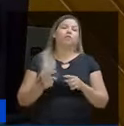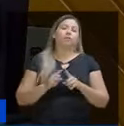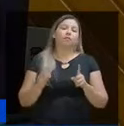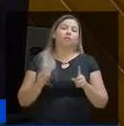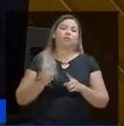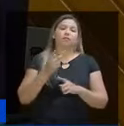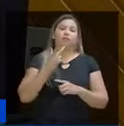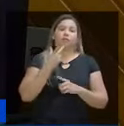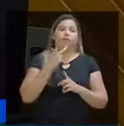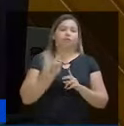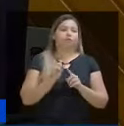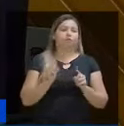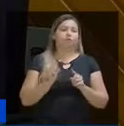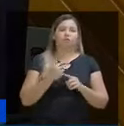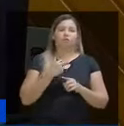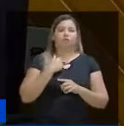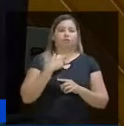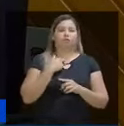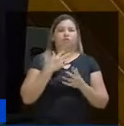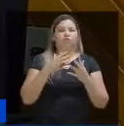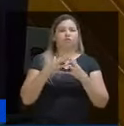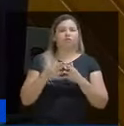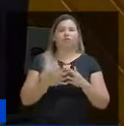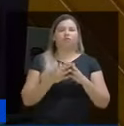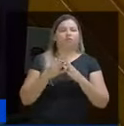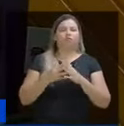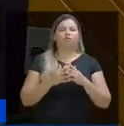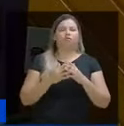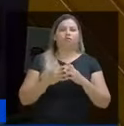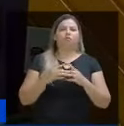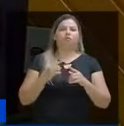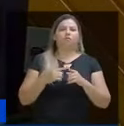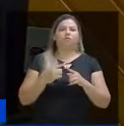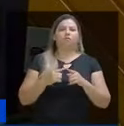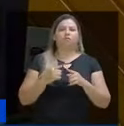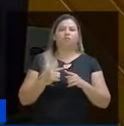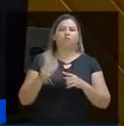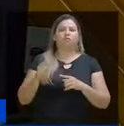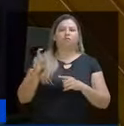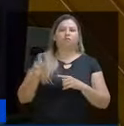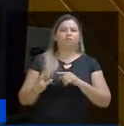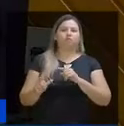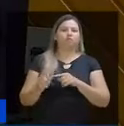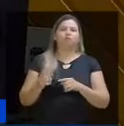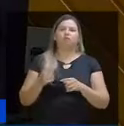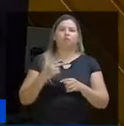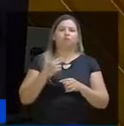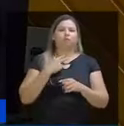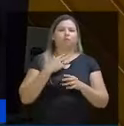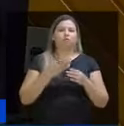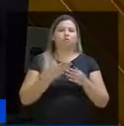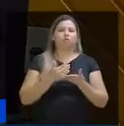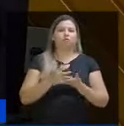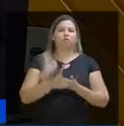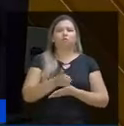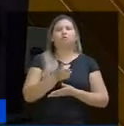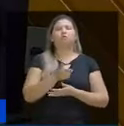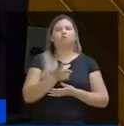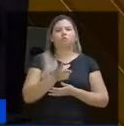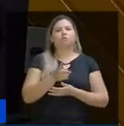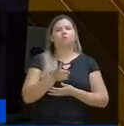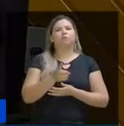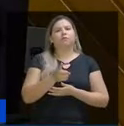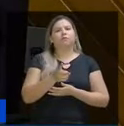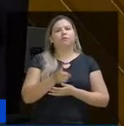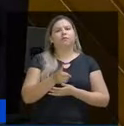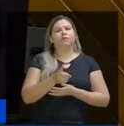subsistir. Adianto desde já que a pretensão da recorrente não merece prosperar, eis que o tema é pacífico, inclusive sobre forma